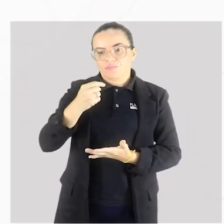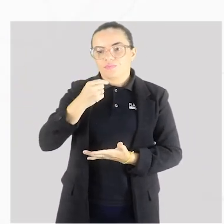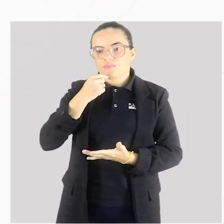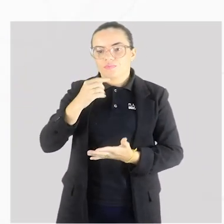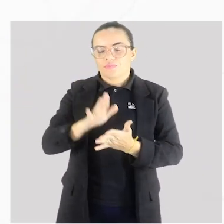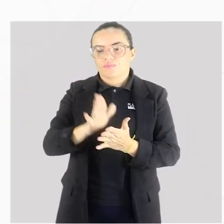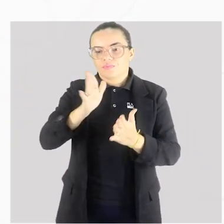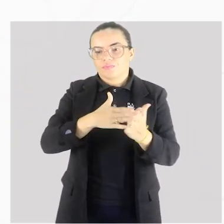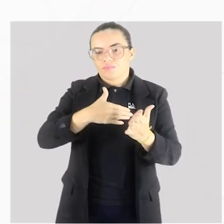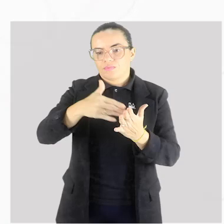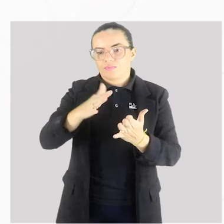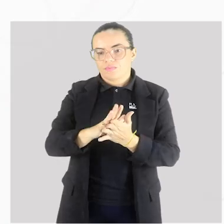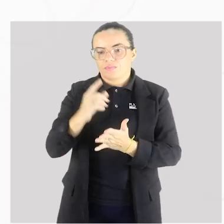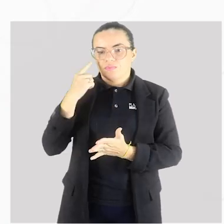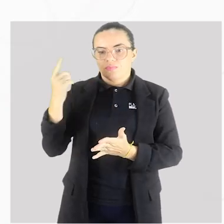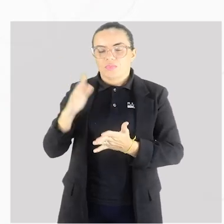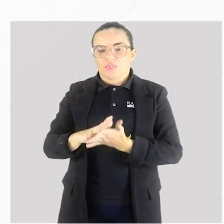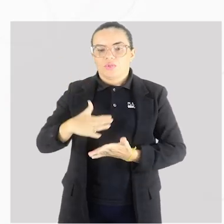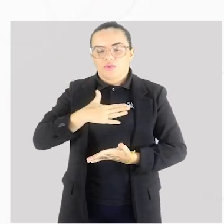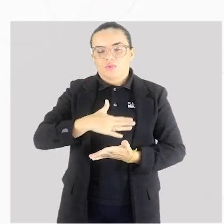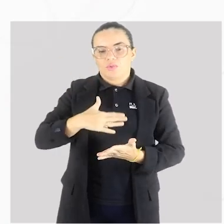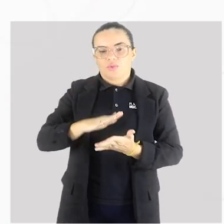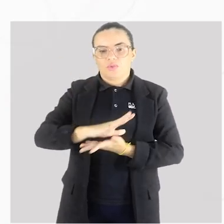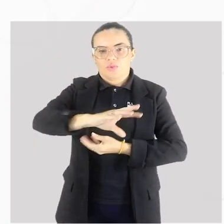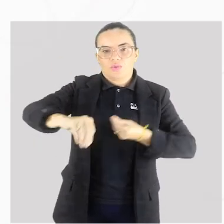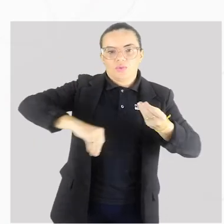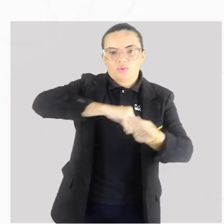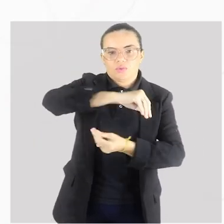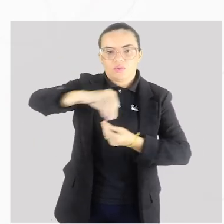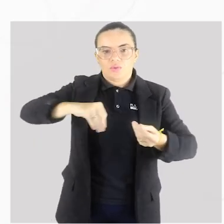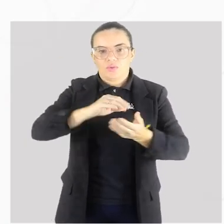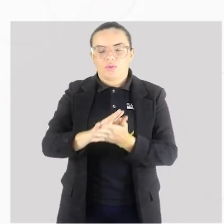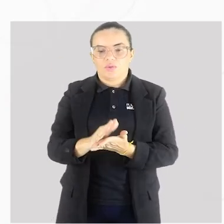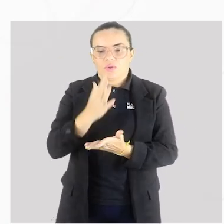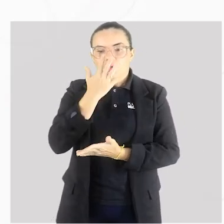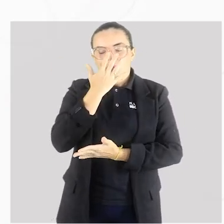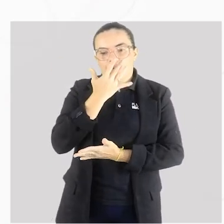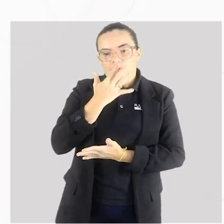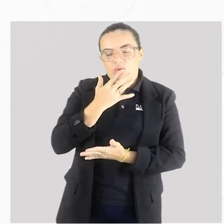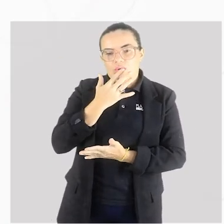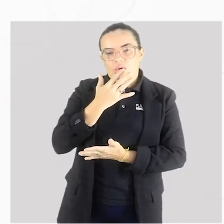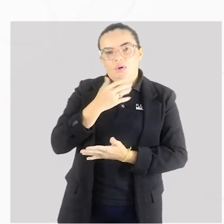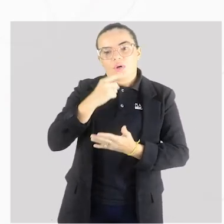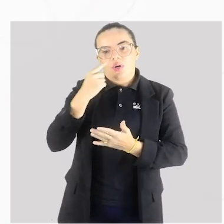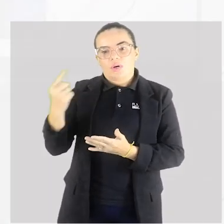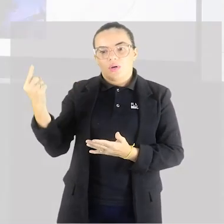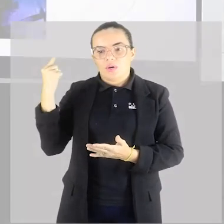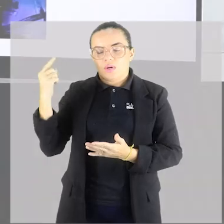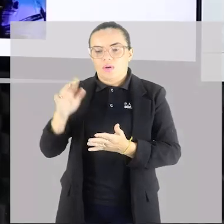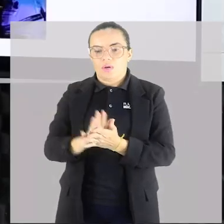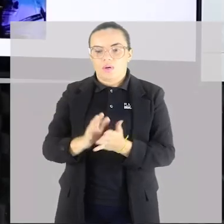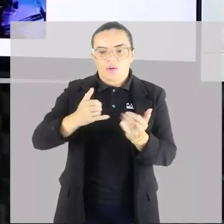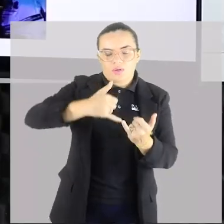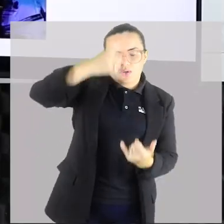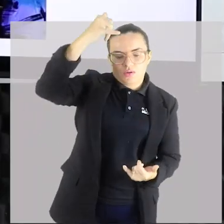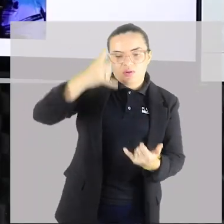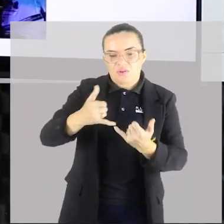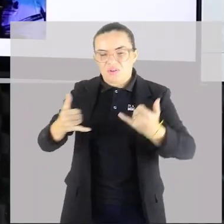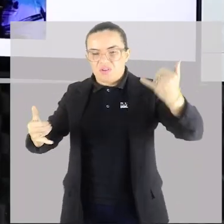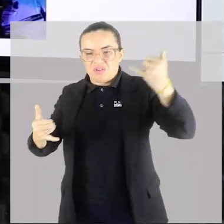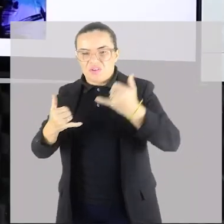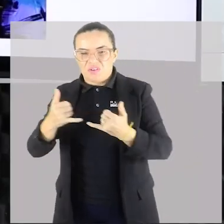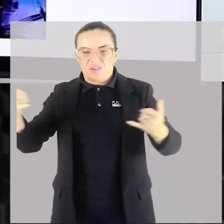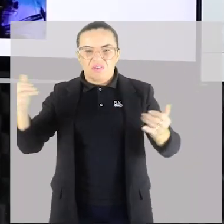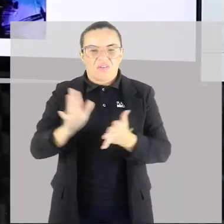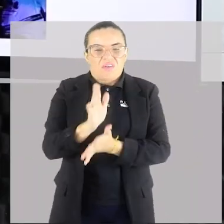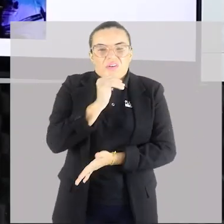gosto muito quando ele mistura essas cores, mas o peso que ele utiliza nas linhas é como se ele tivesse com uma carga sobre ele de